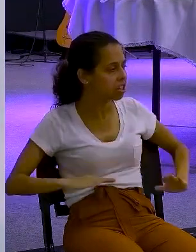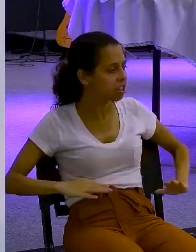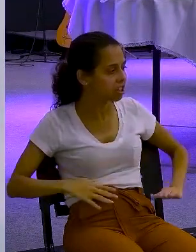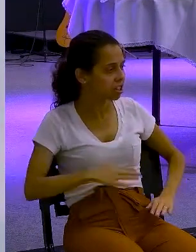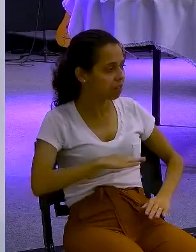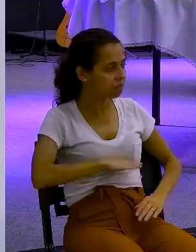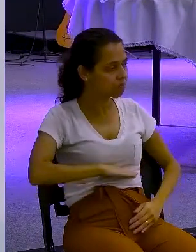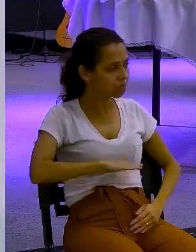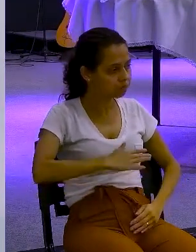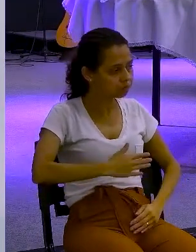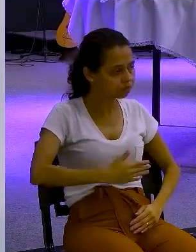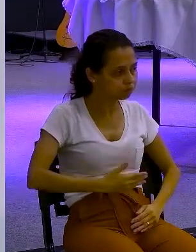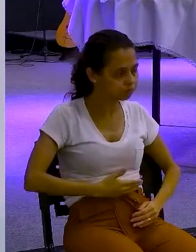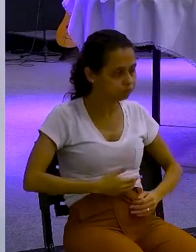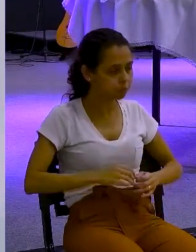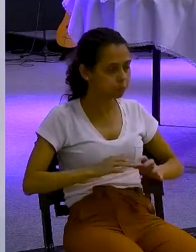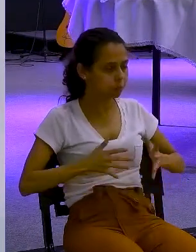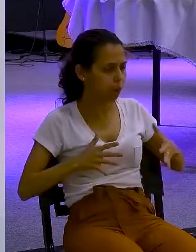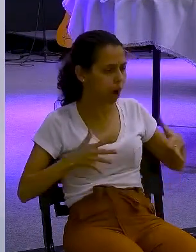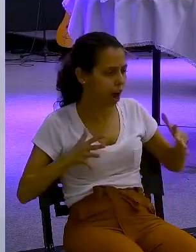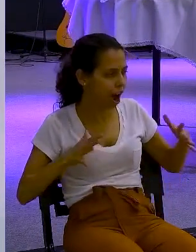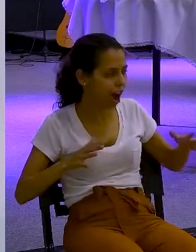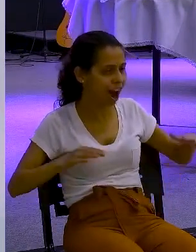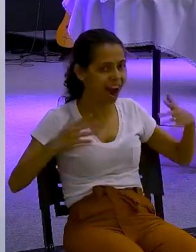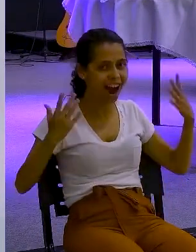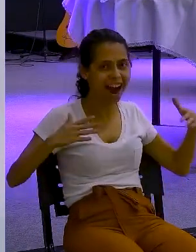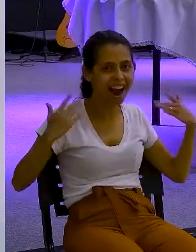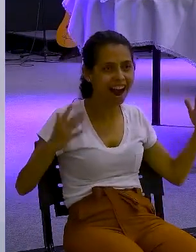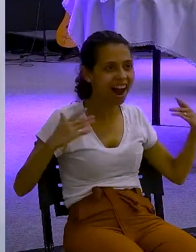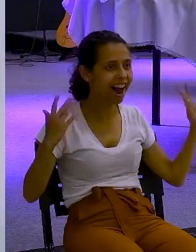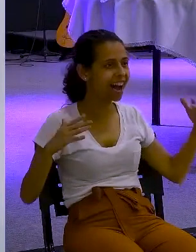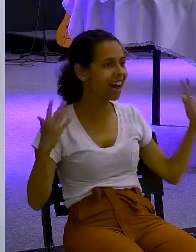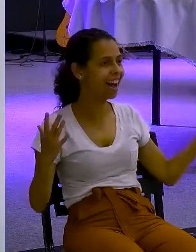Batista, se estremecesse de alegria.